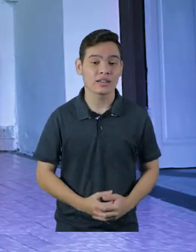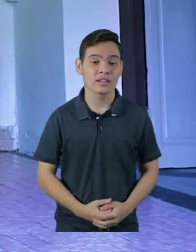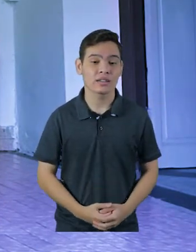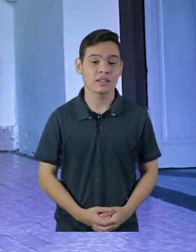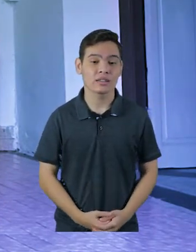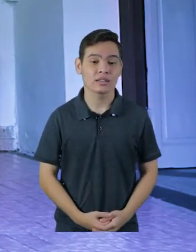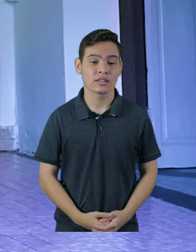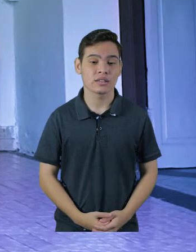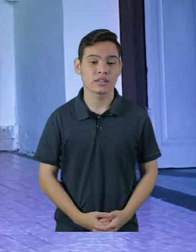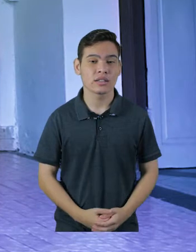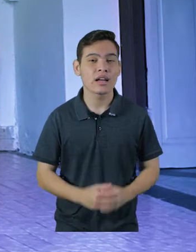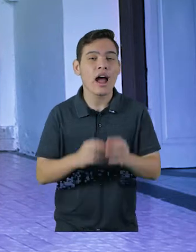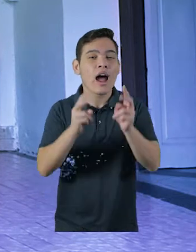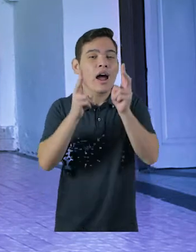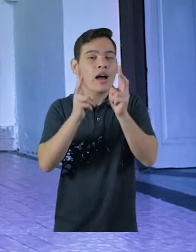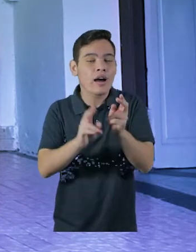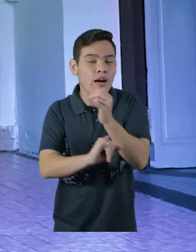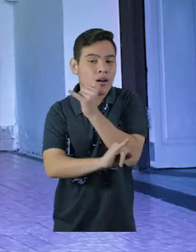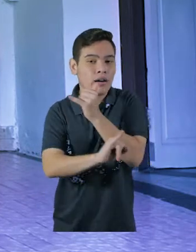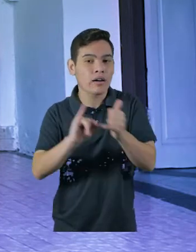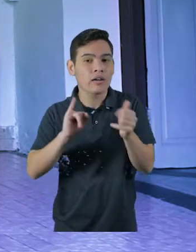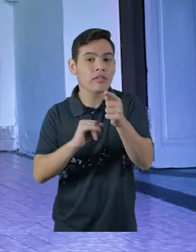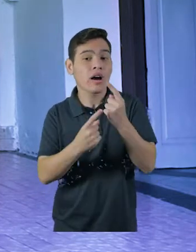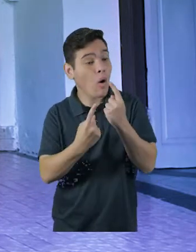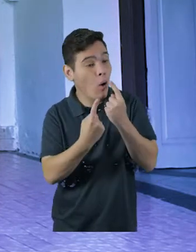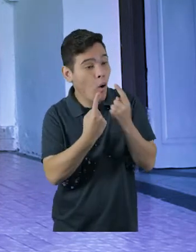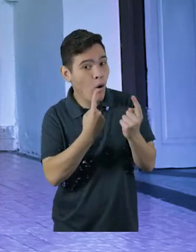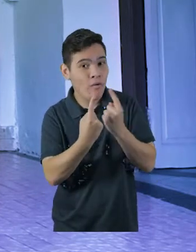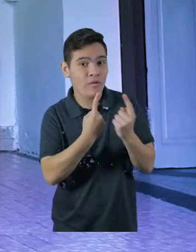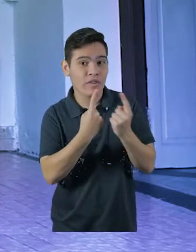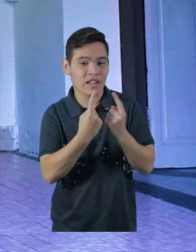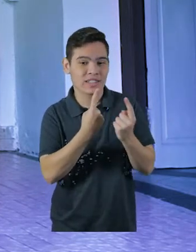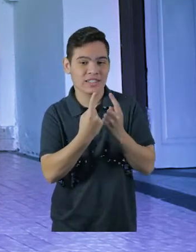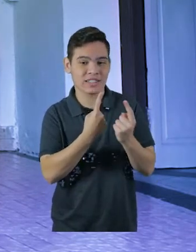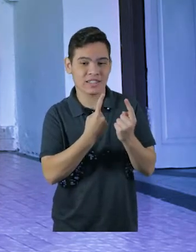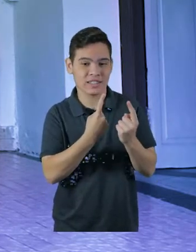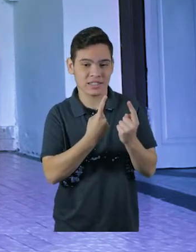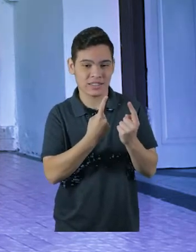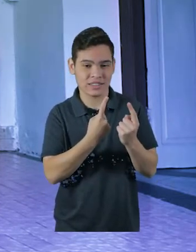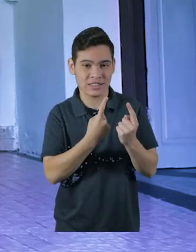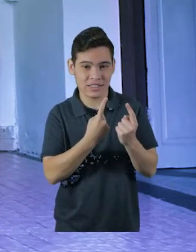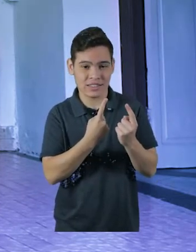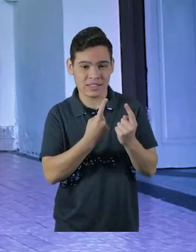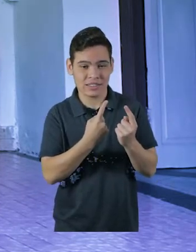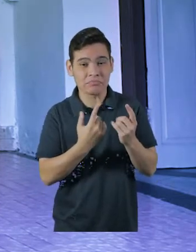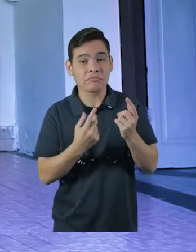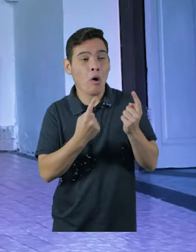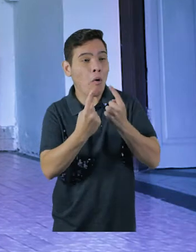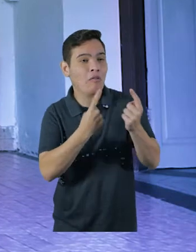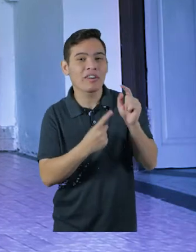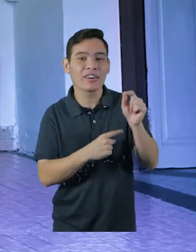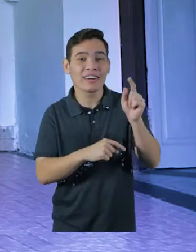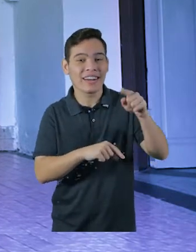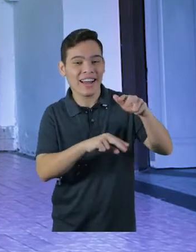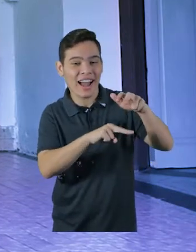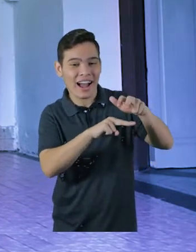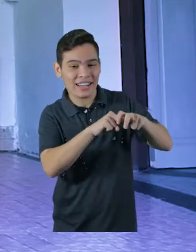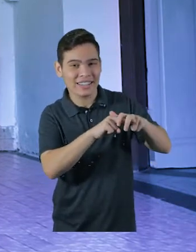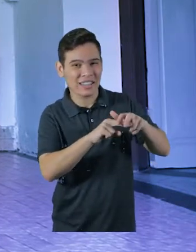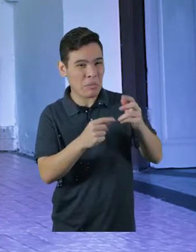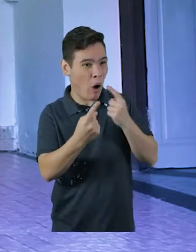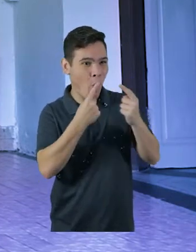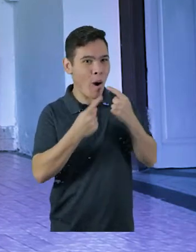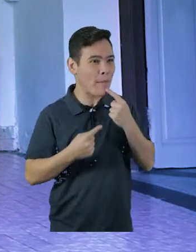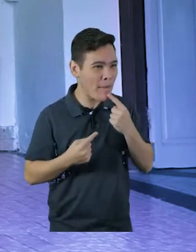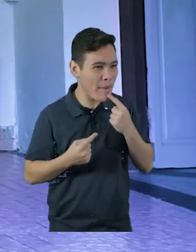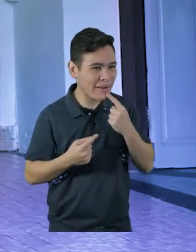você está dialogando com o aspecto mais físico, mais material dessa